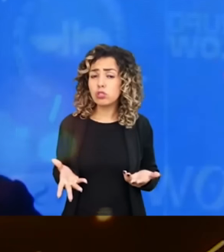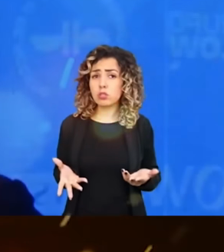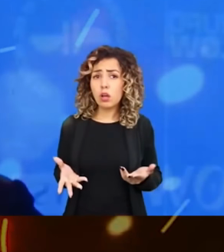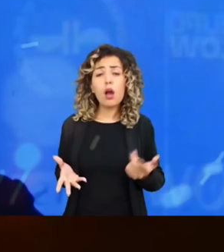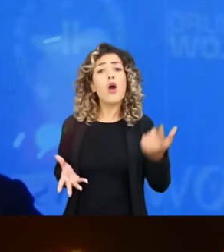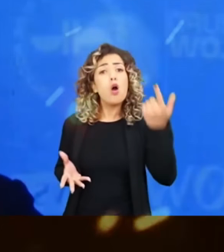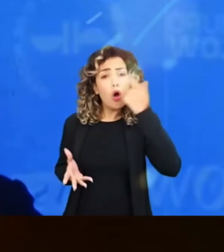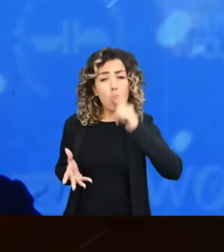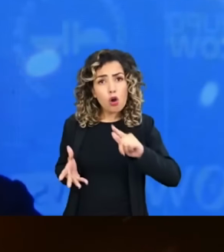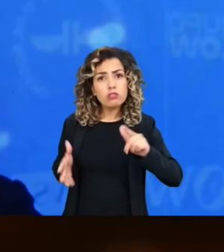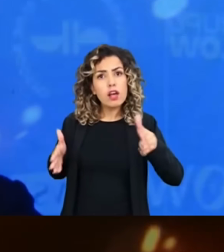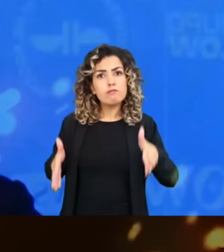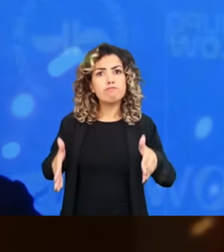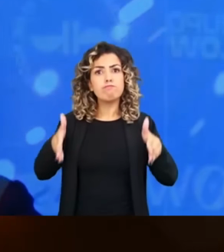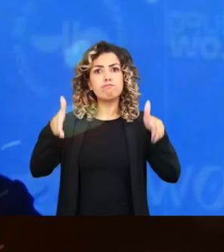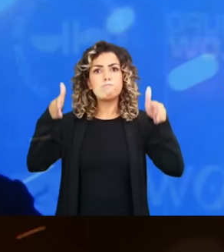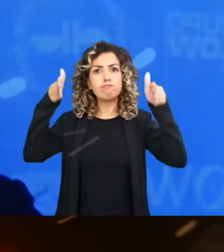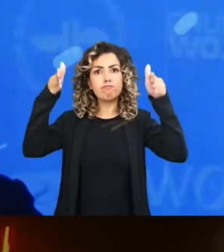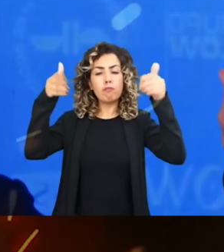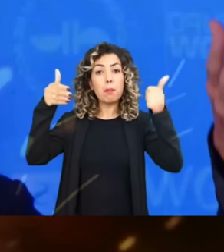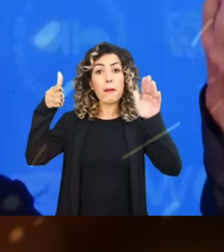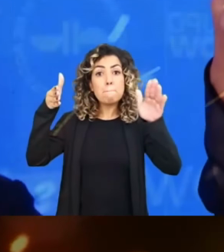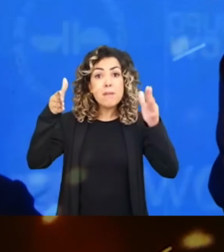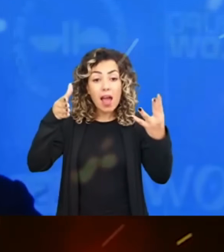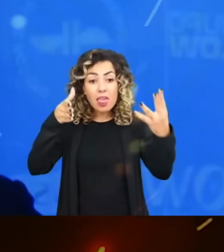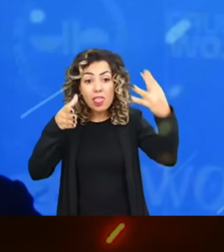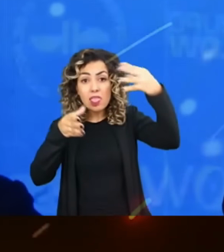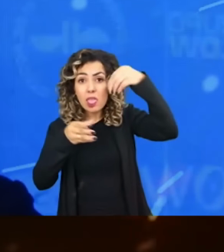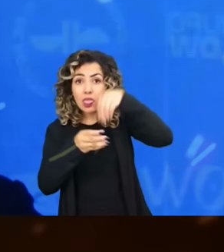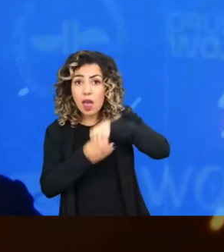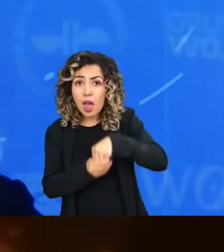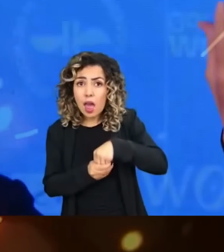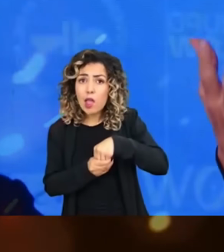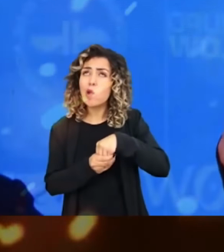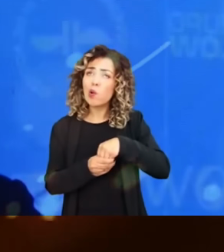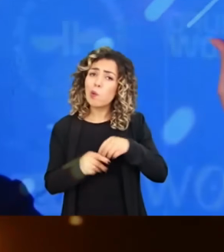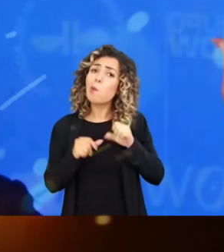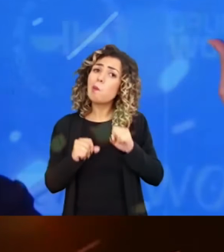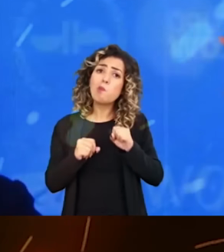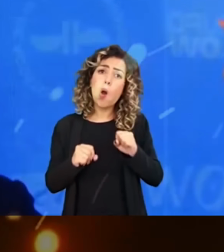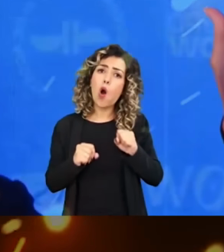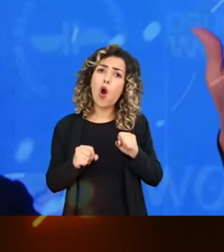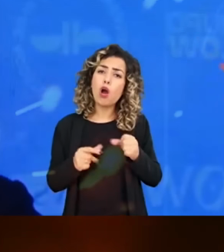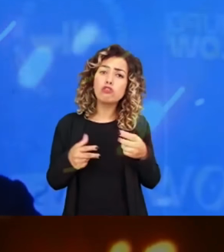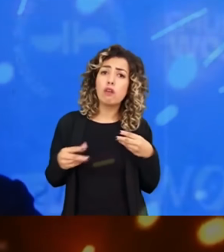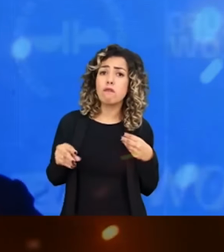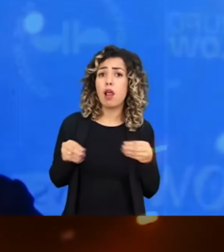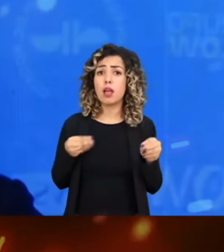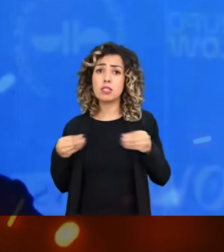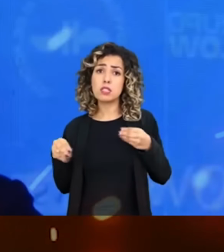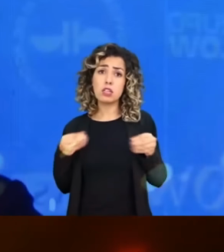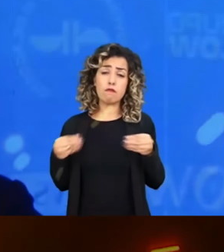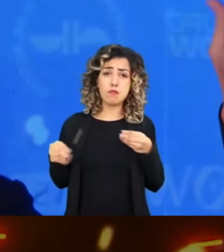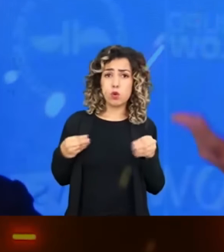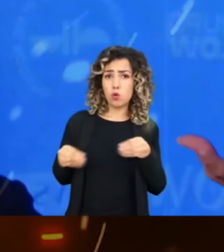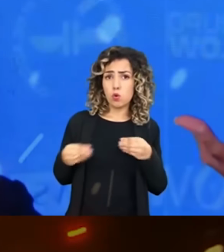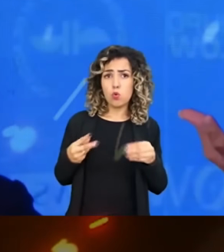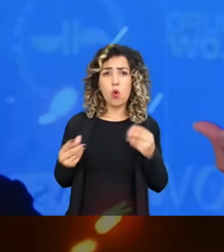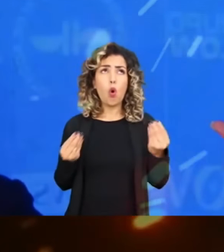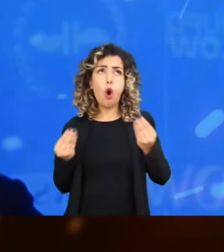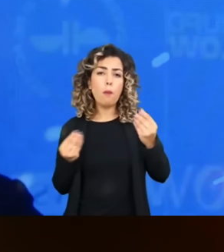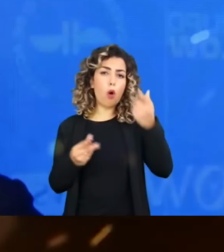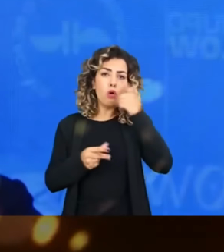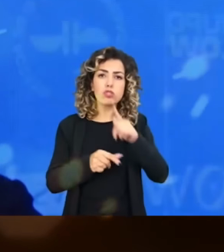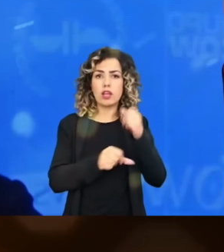parte interna desses prédios muito bem pode ter algumas flexibilidade em relação à construção para